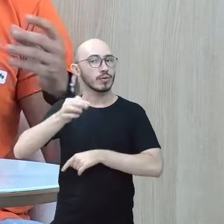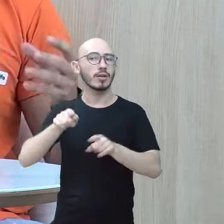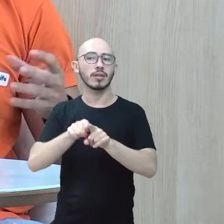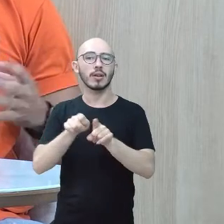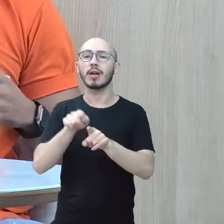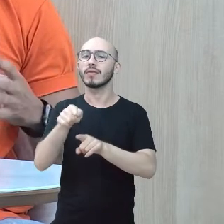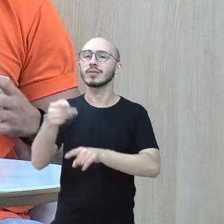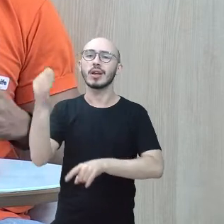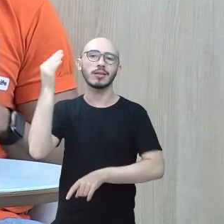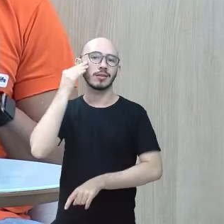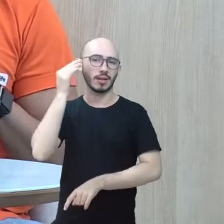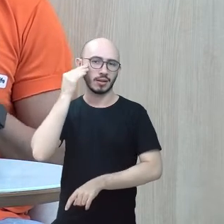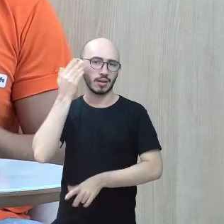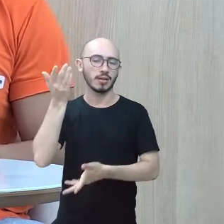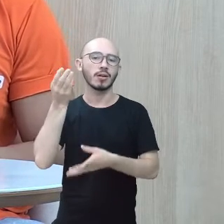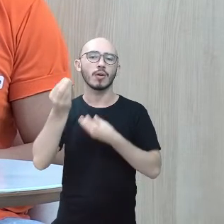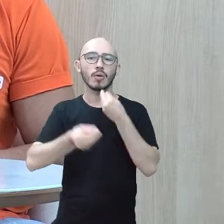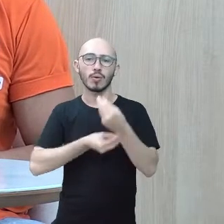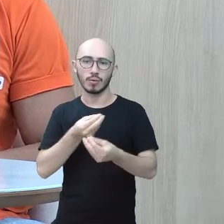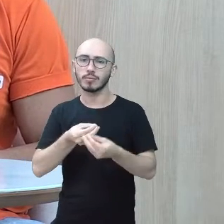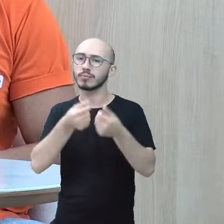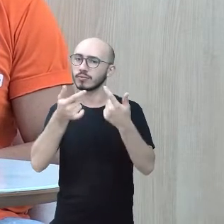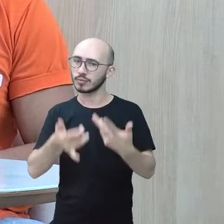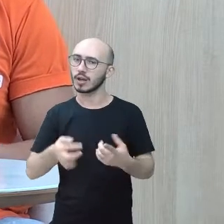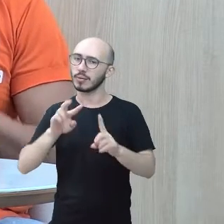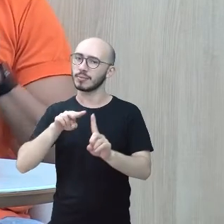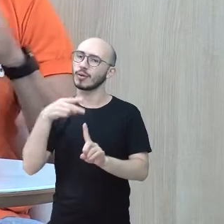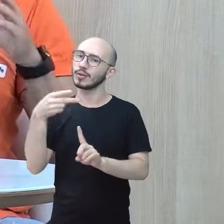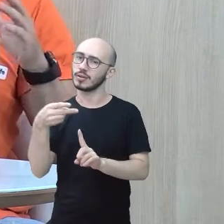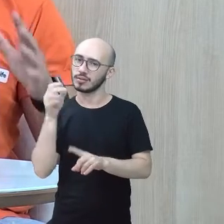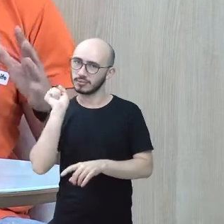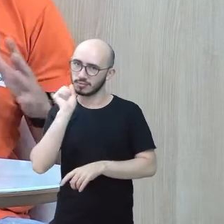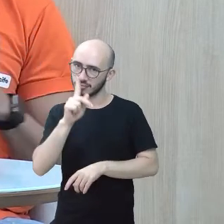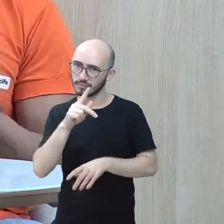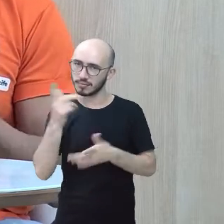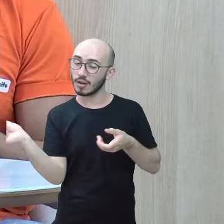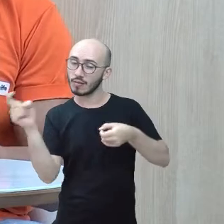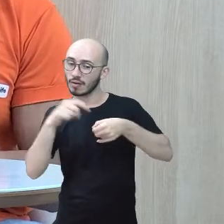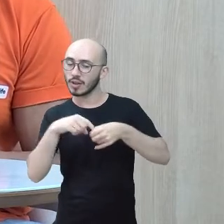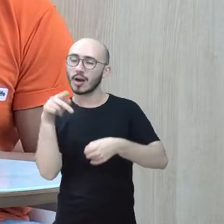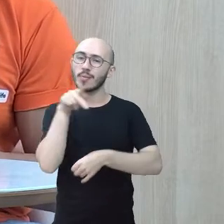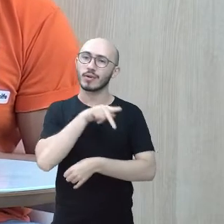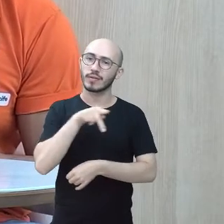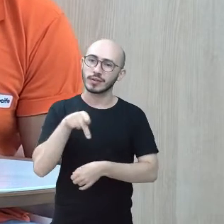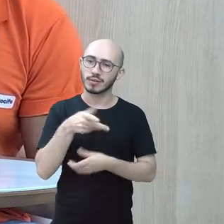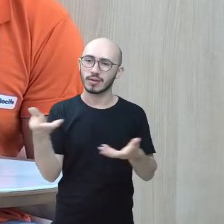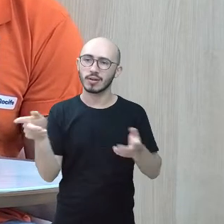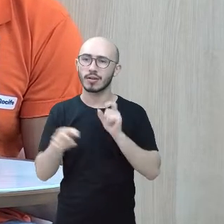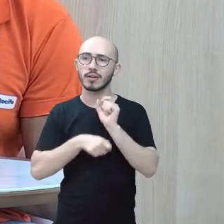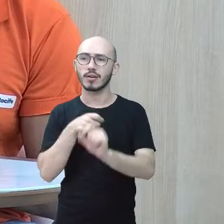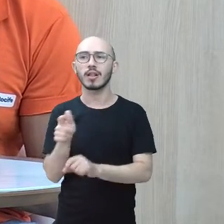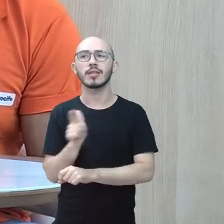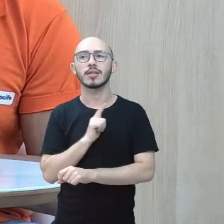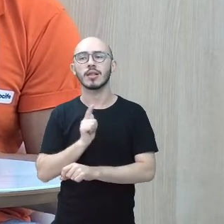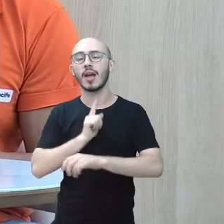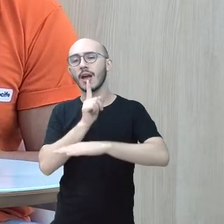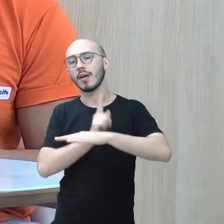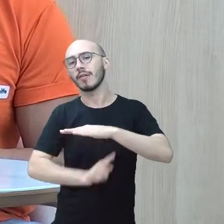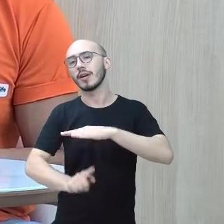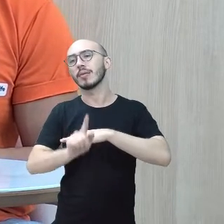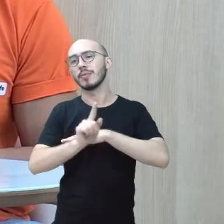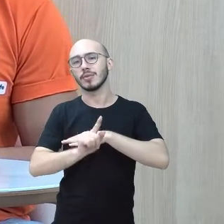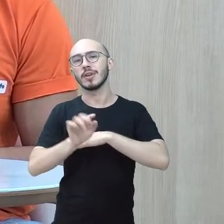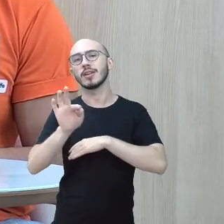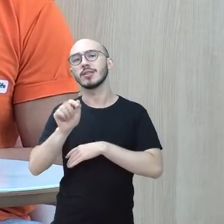você ter essa noção aí da definição de potência, tá bom? Vou voltar agora com o emoji do Tiago, o rostinho